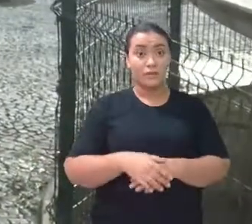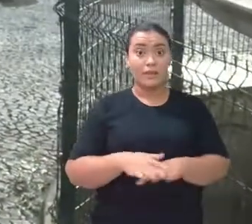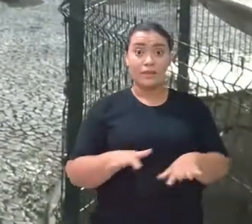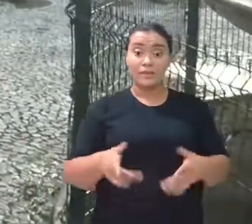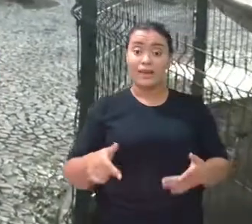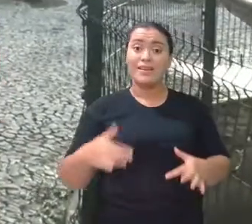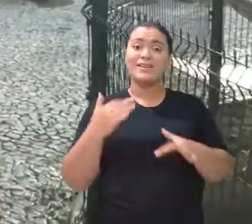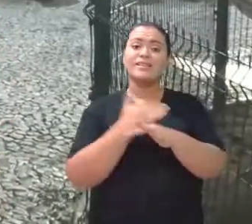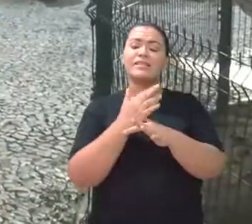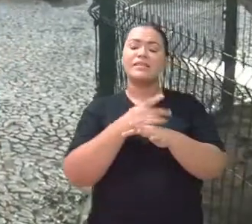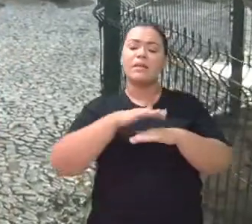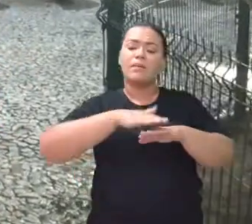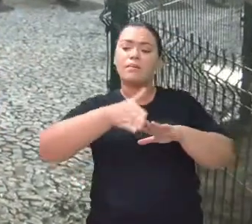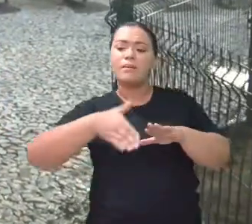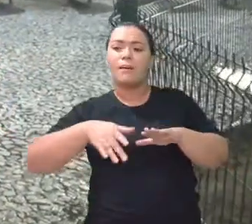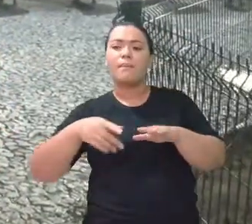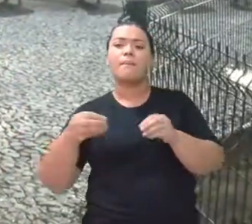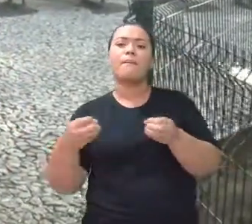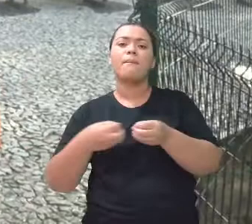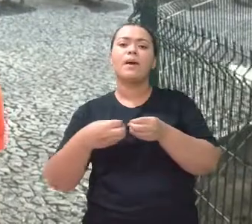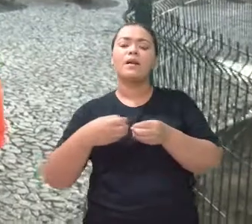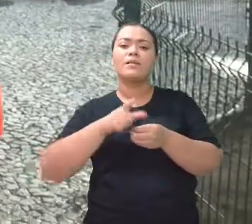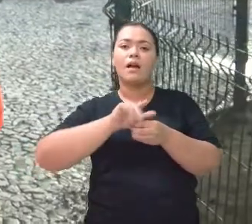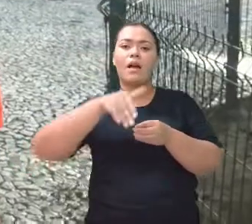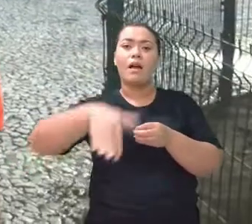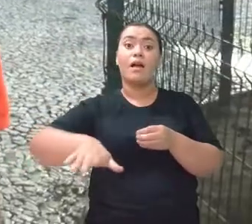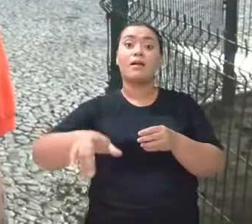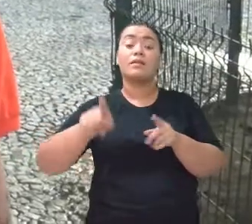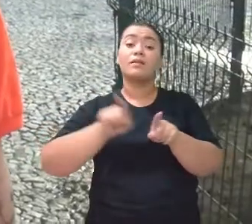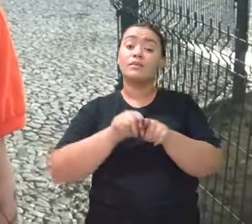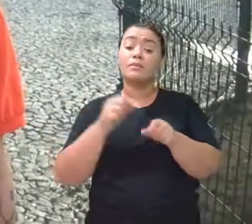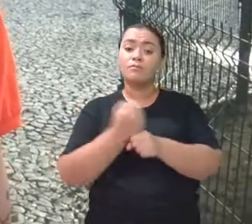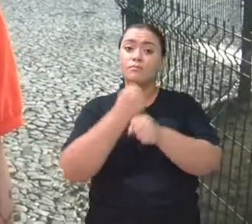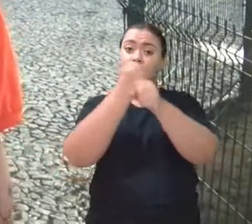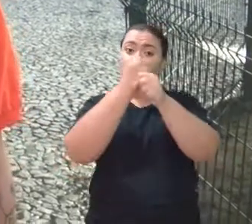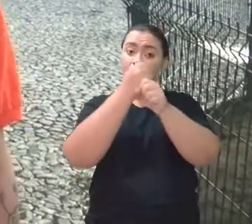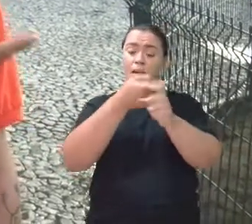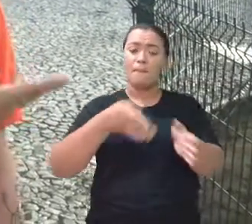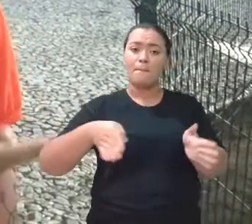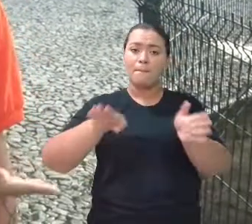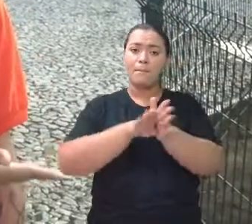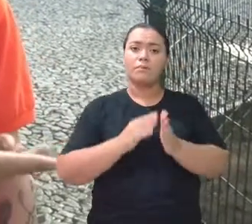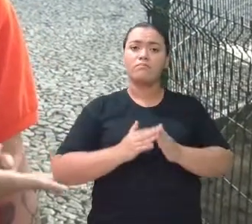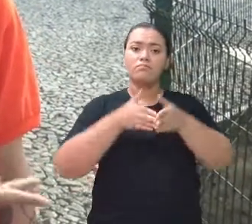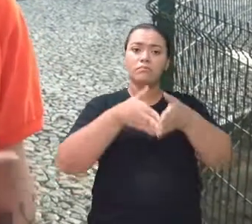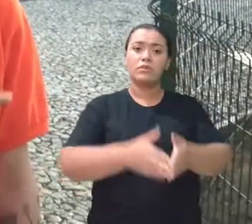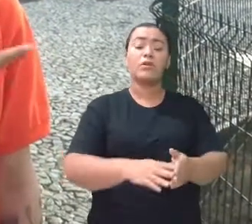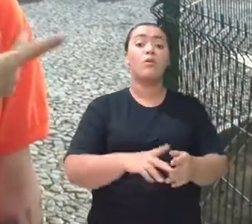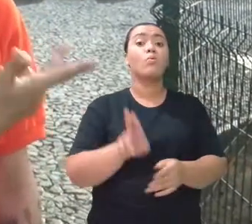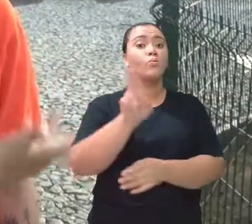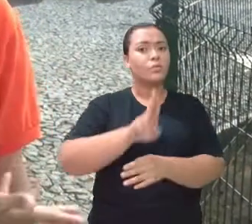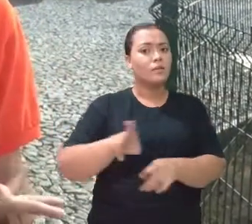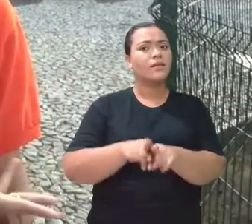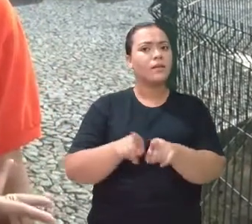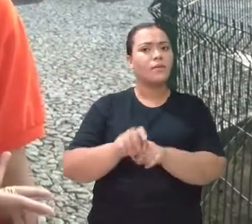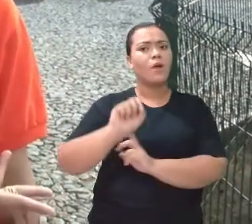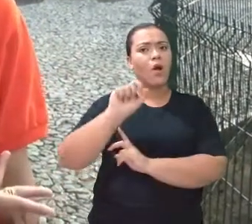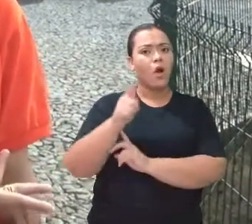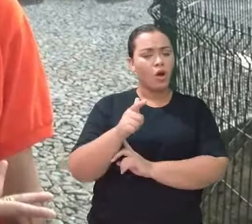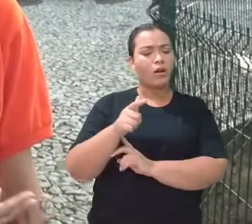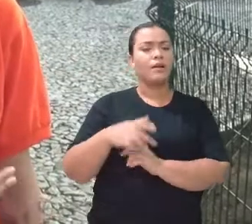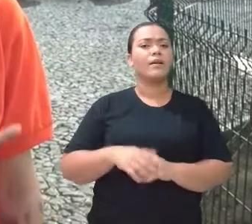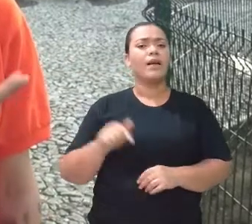litorânea, logo foi construído um porto, né, que também foi utilizado por Olinda, né, a cidade nossa,